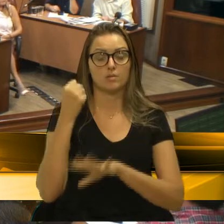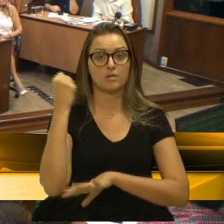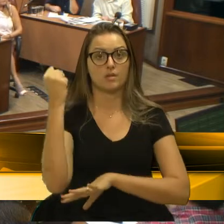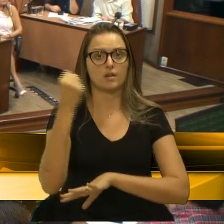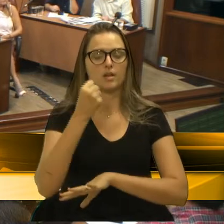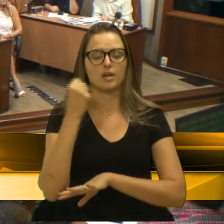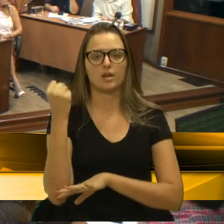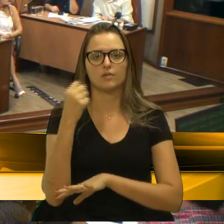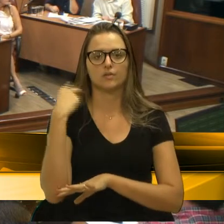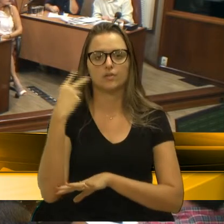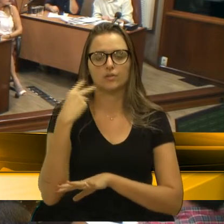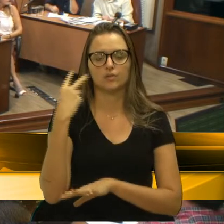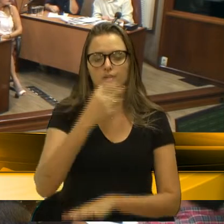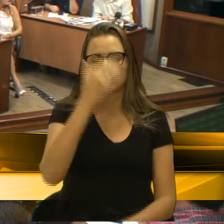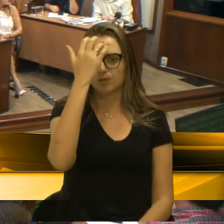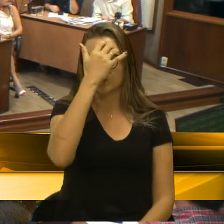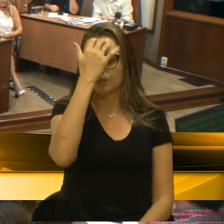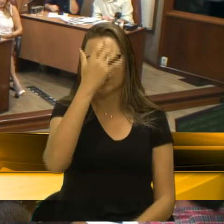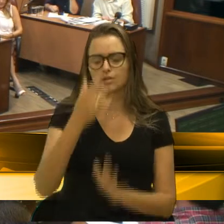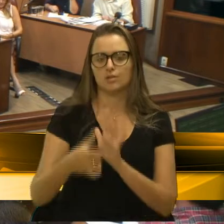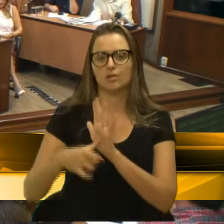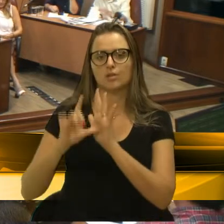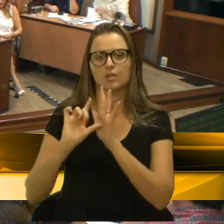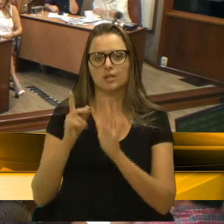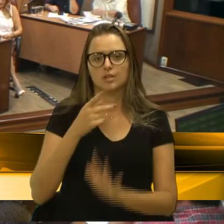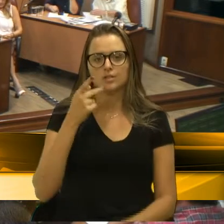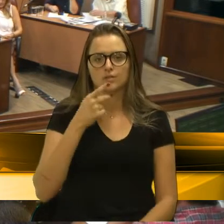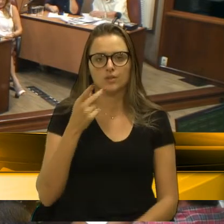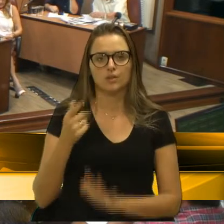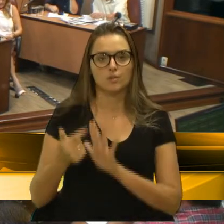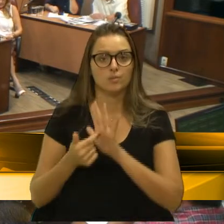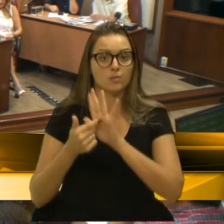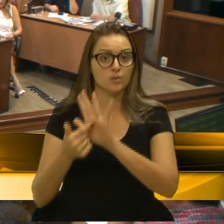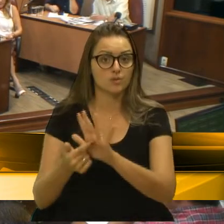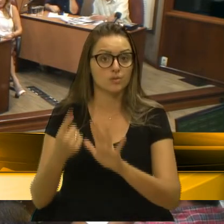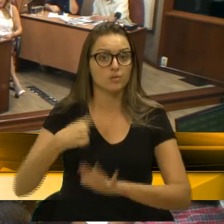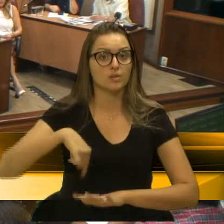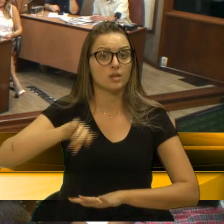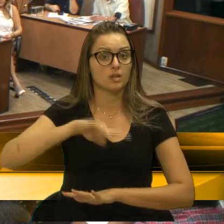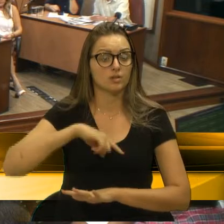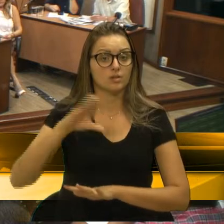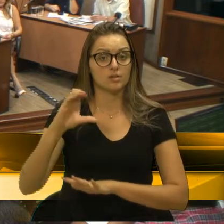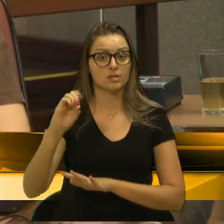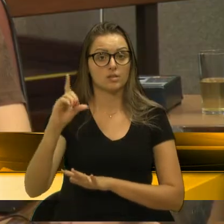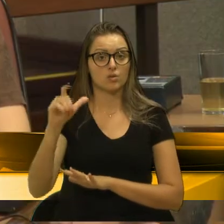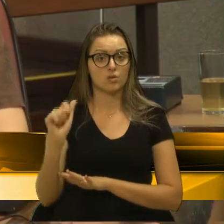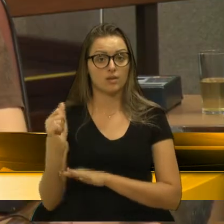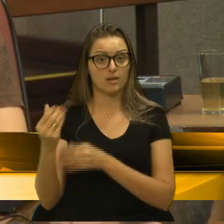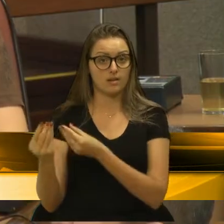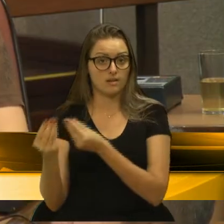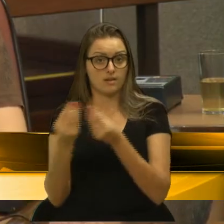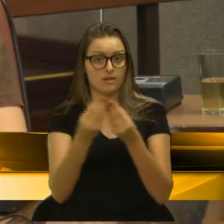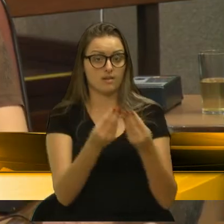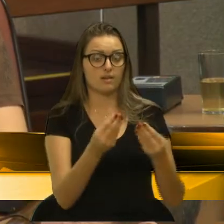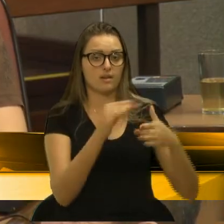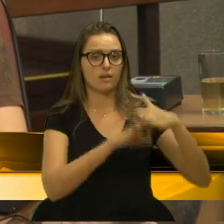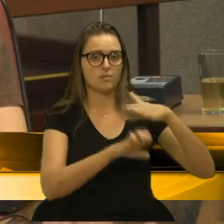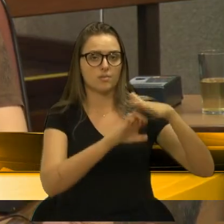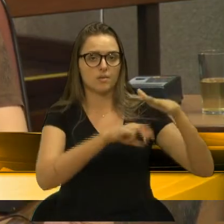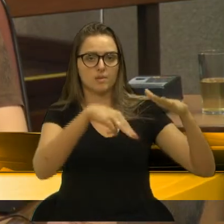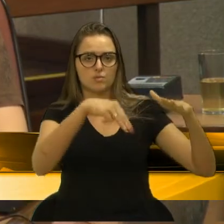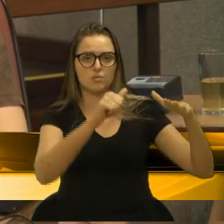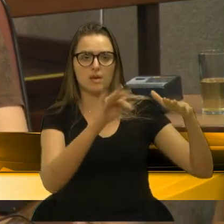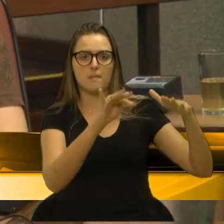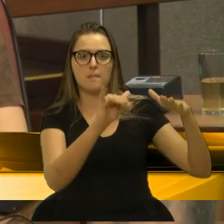O vereador Adiló, que lhe antecedeu, mostrou que a nossa Codeca estava para ser entregue para uma máfia que a gente não sabe quem que estava por